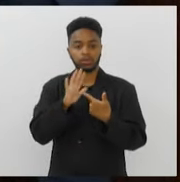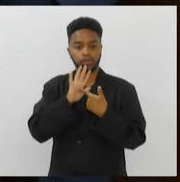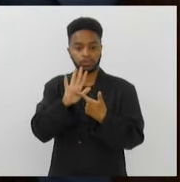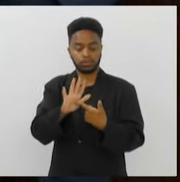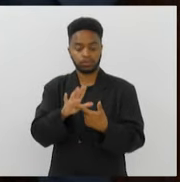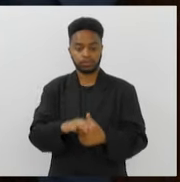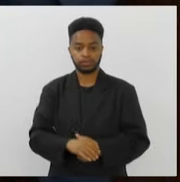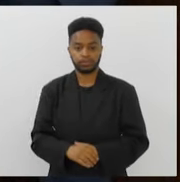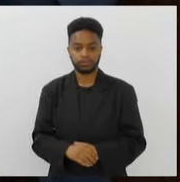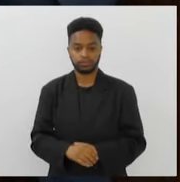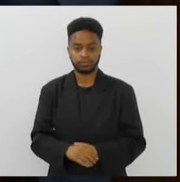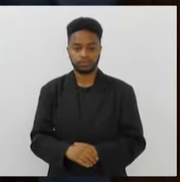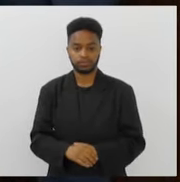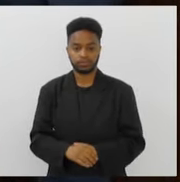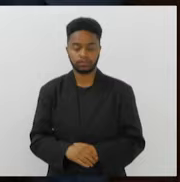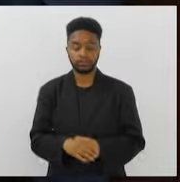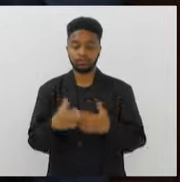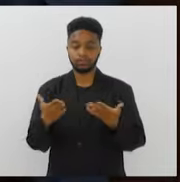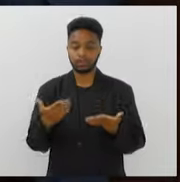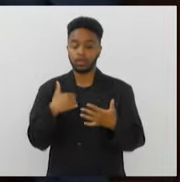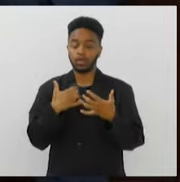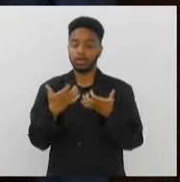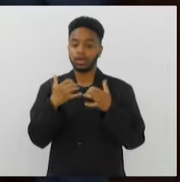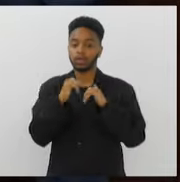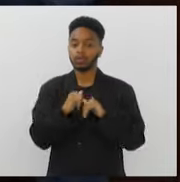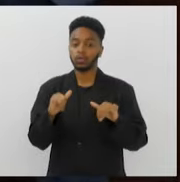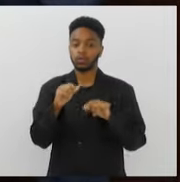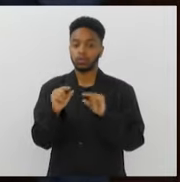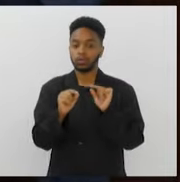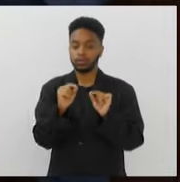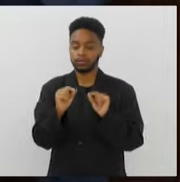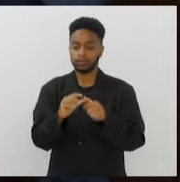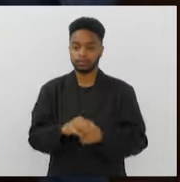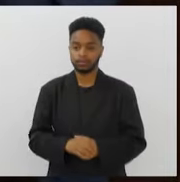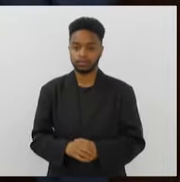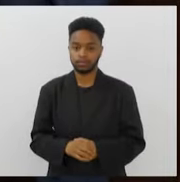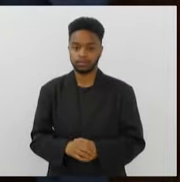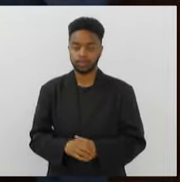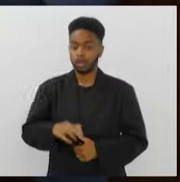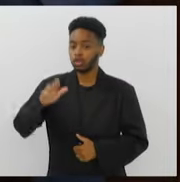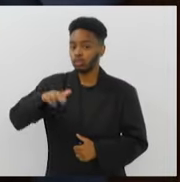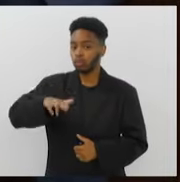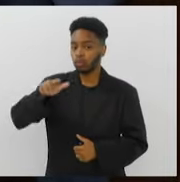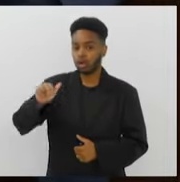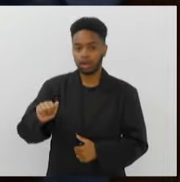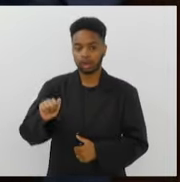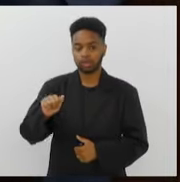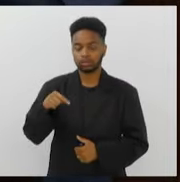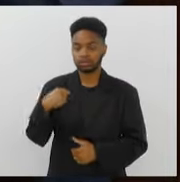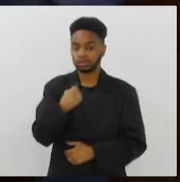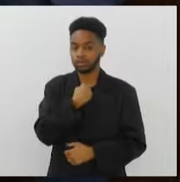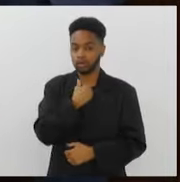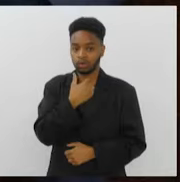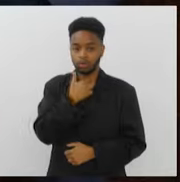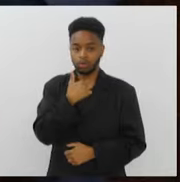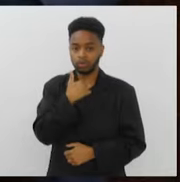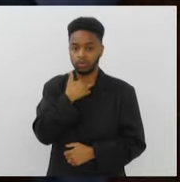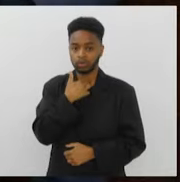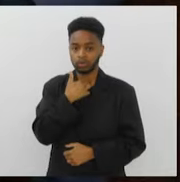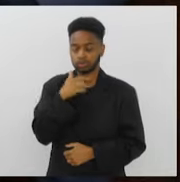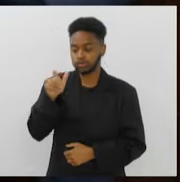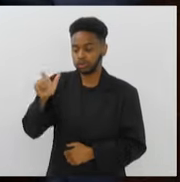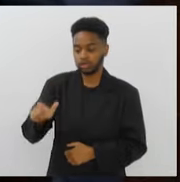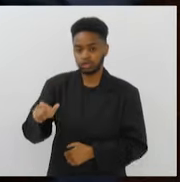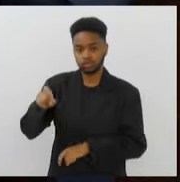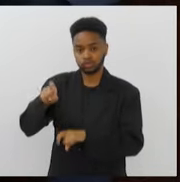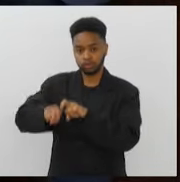apresentado. E eu quero dizer o seguinte, nunca nós poderíamos ter um estuprador com